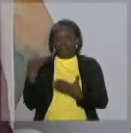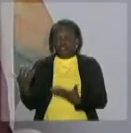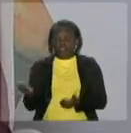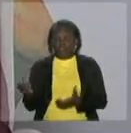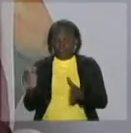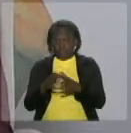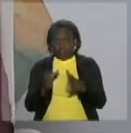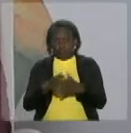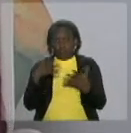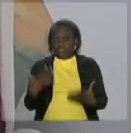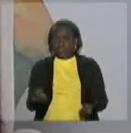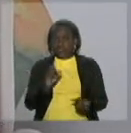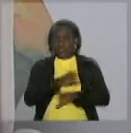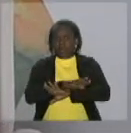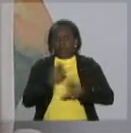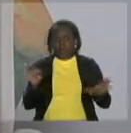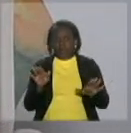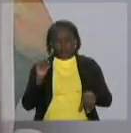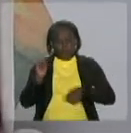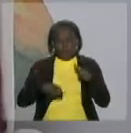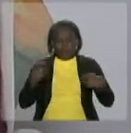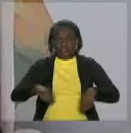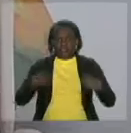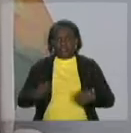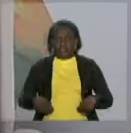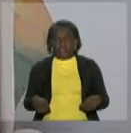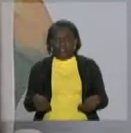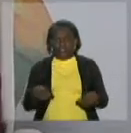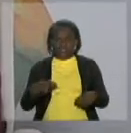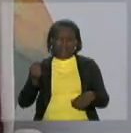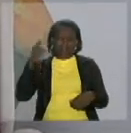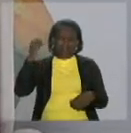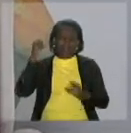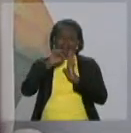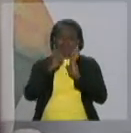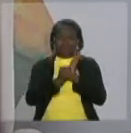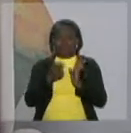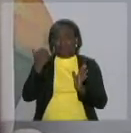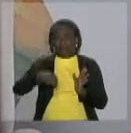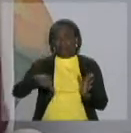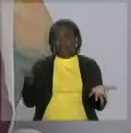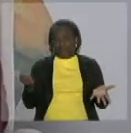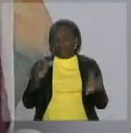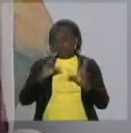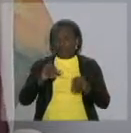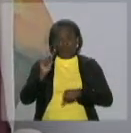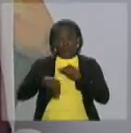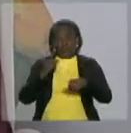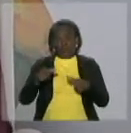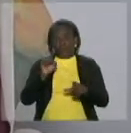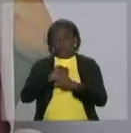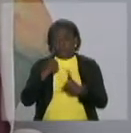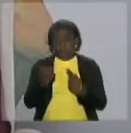essa juventude, ela não aceita mais esse modelo, que é do século XIX. Tudo se